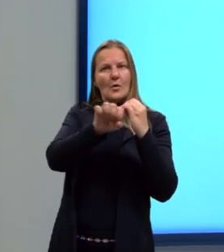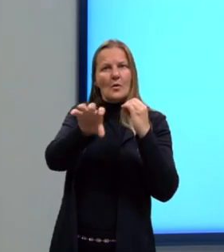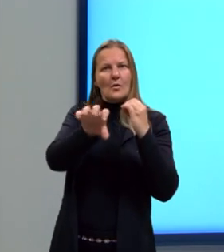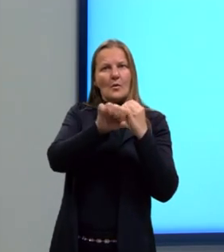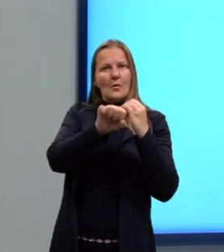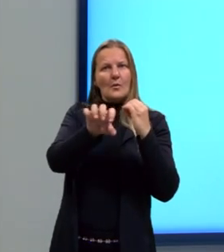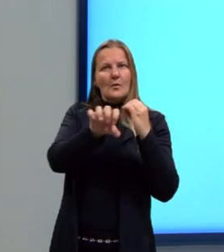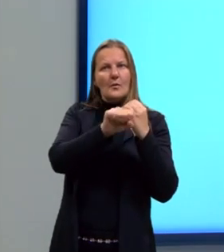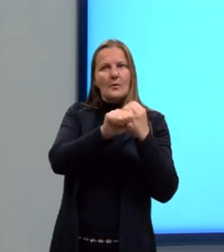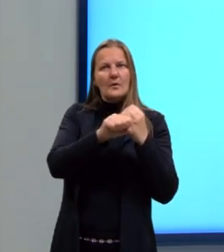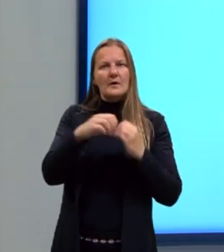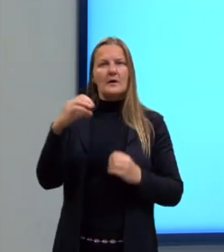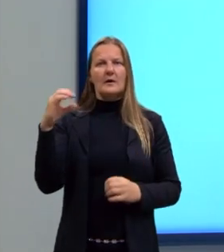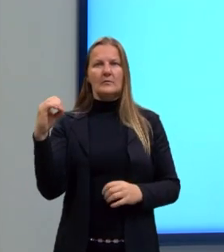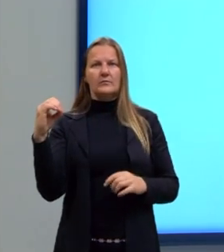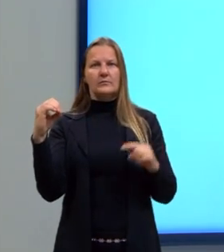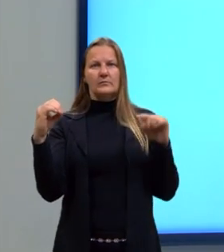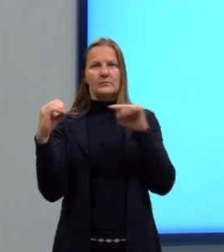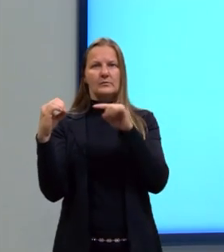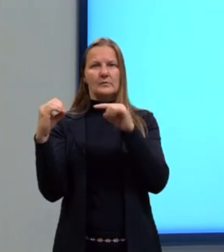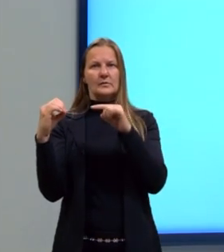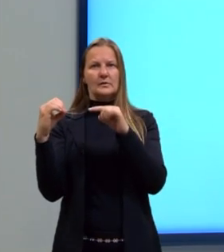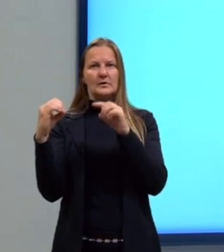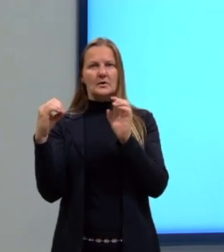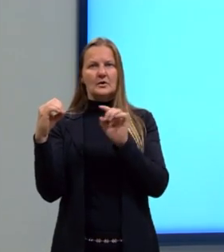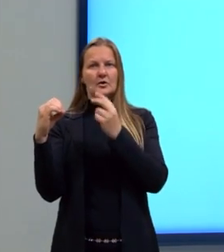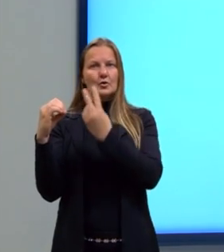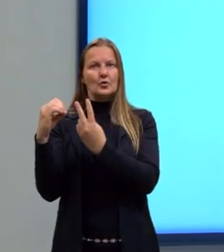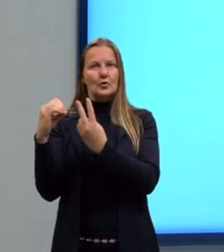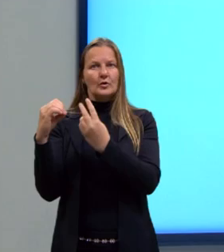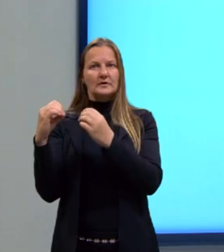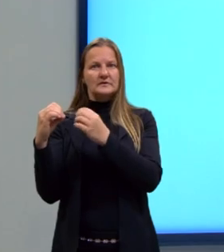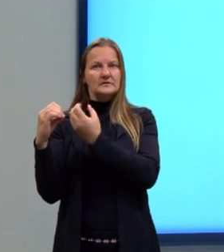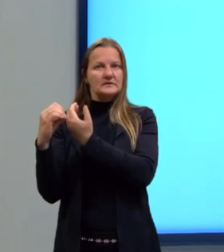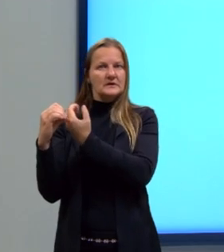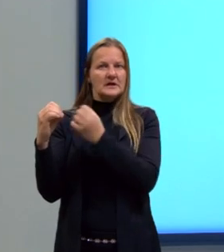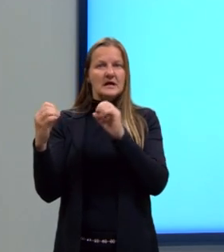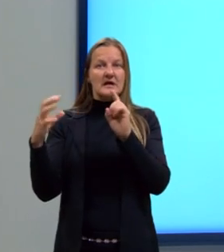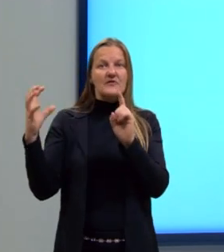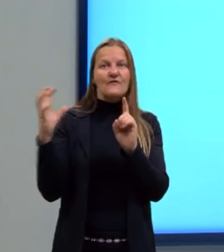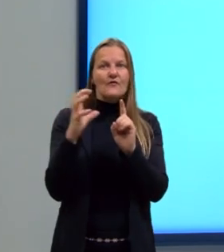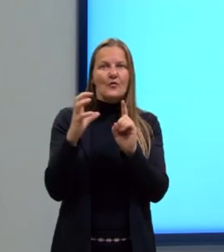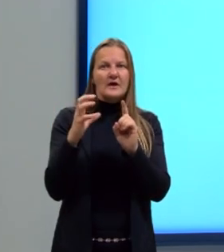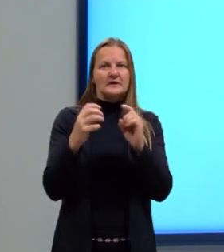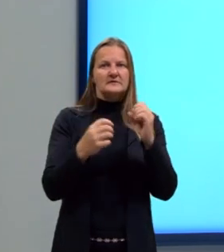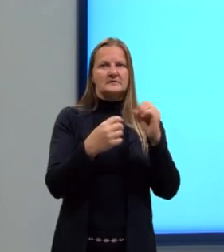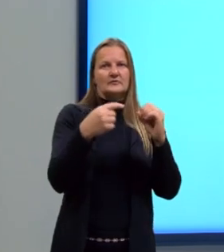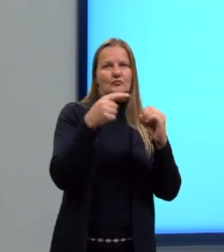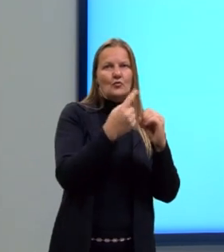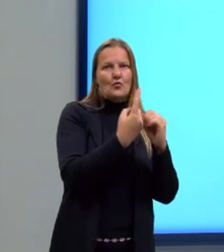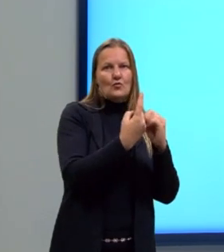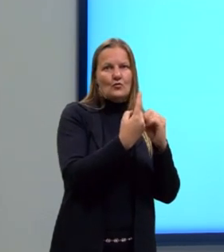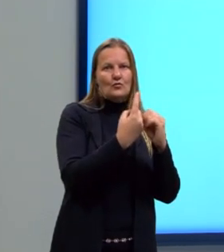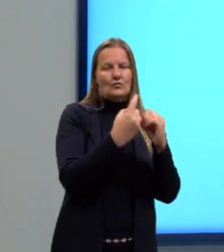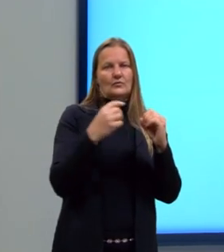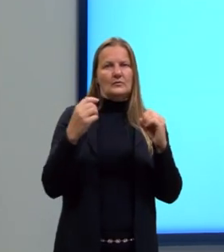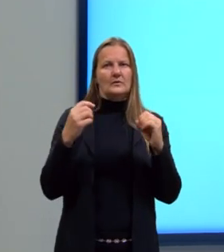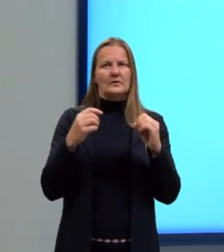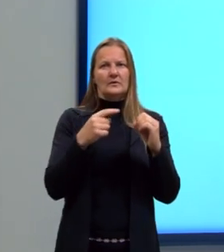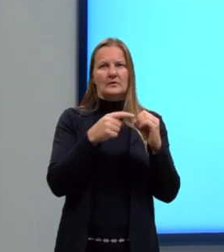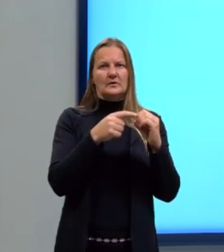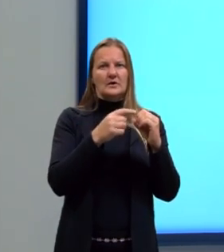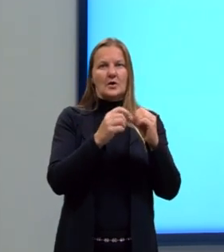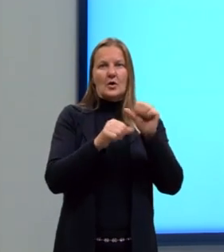força né que é feita da carga 2 sobre a carga um a Então essa força aqui não é uma força que